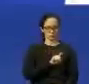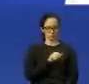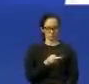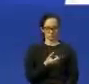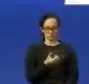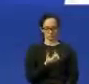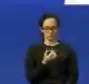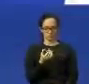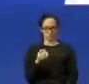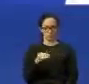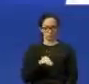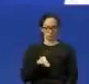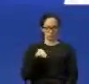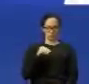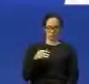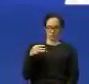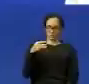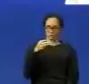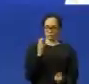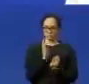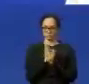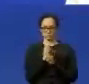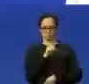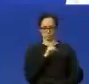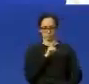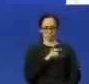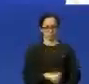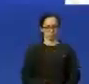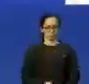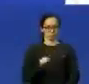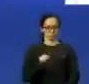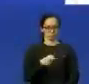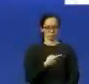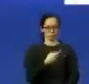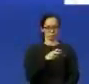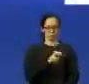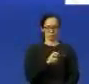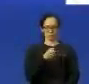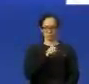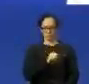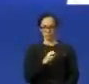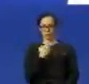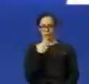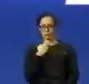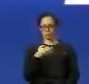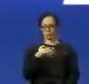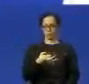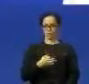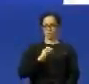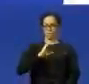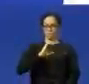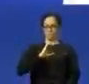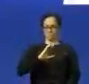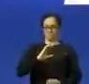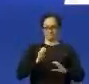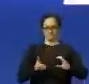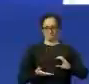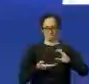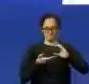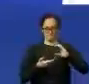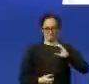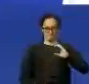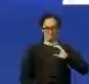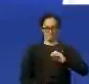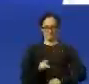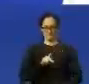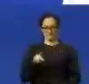1.600 metros cúbicos aí para o monumento original, né? 158, então, resposta C. E a partir daí, nós vamos continuar